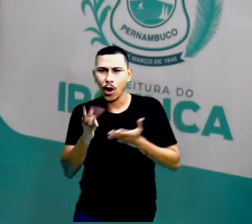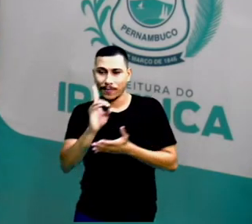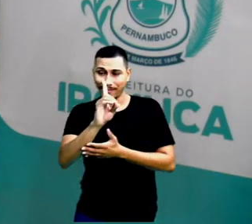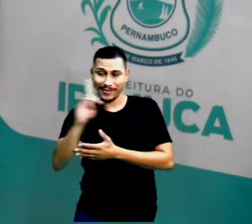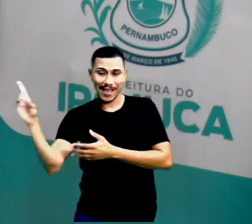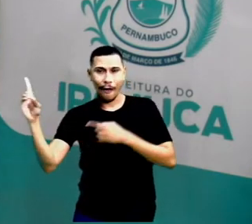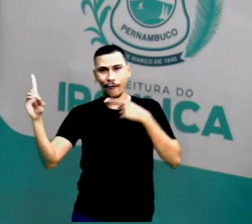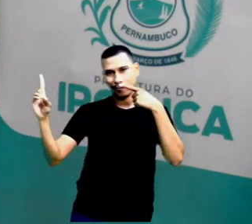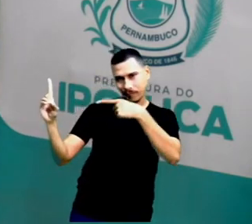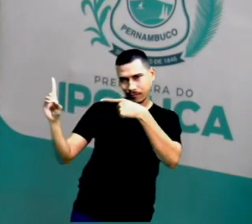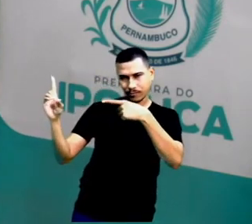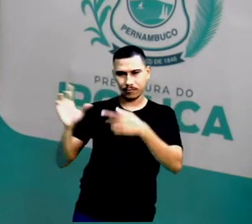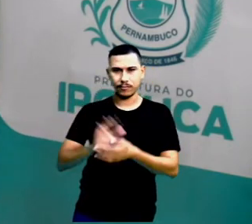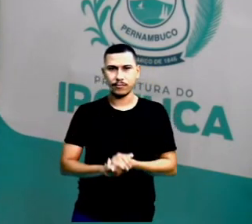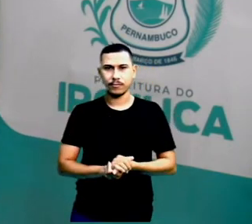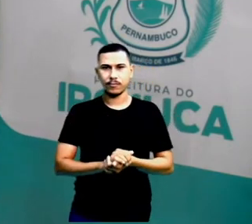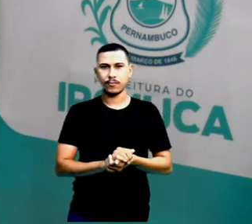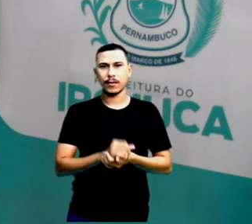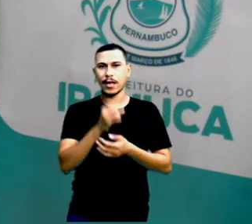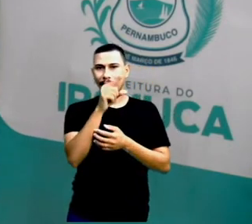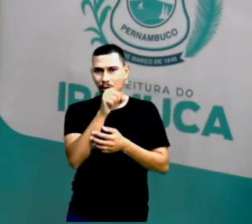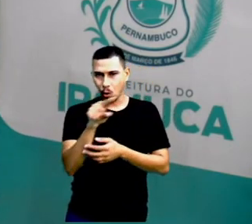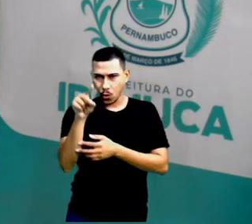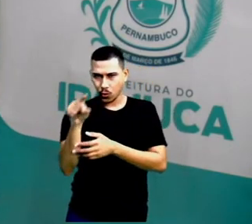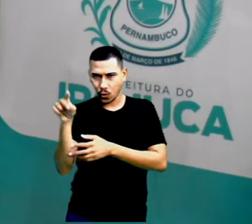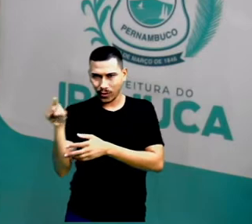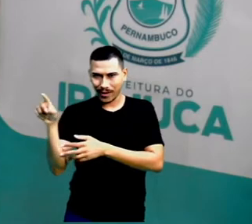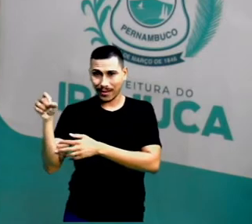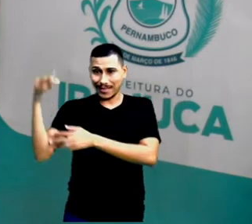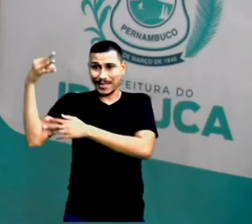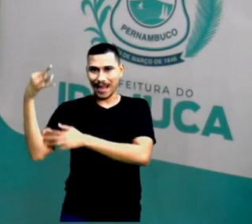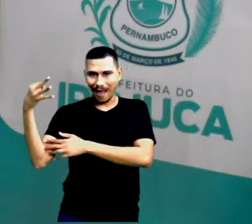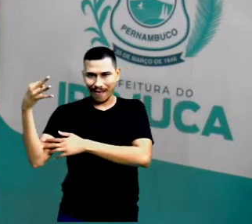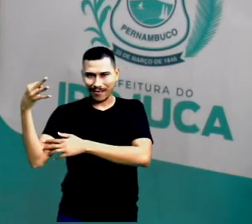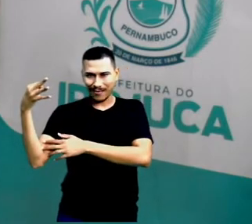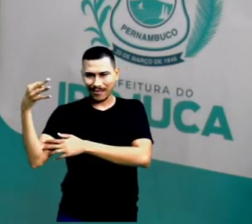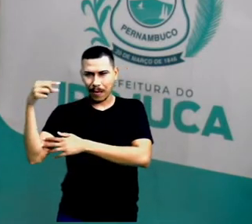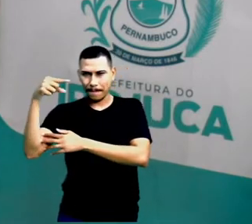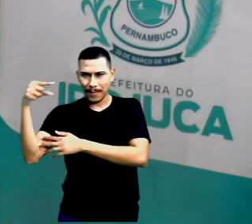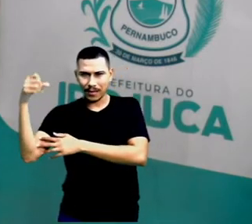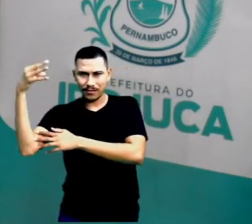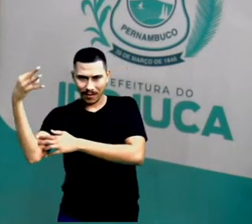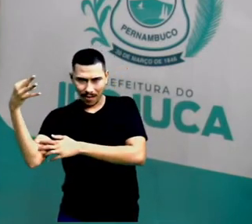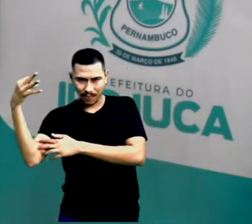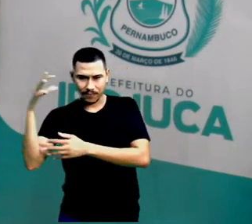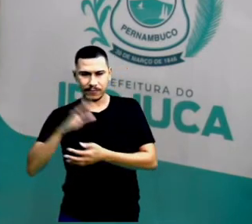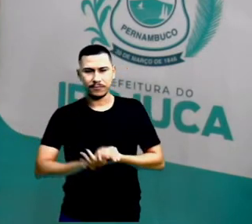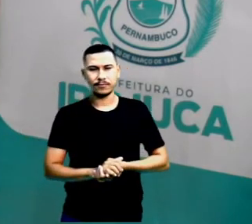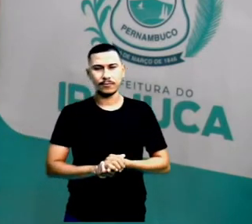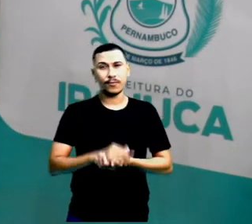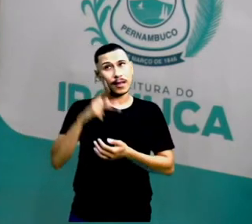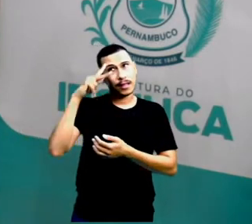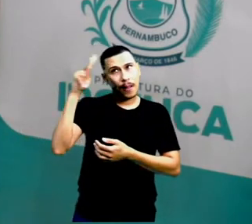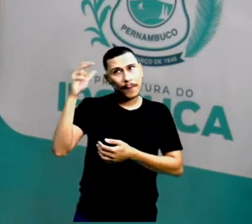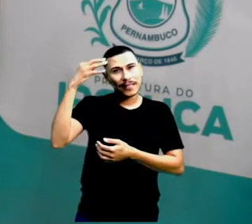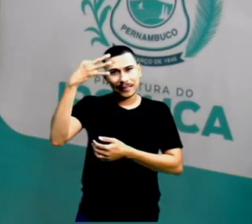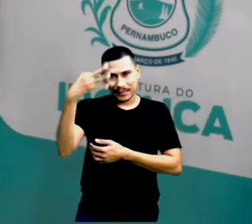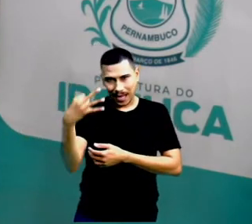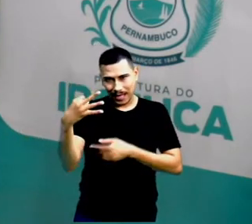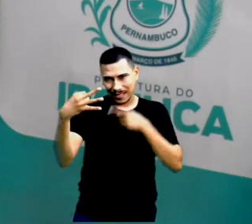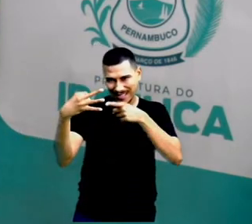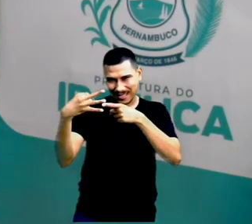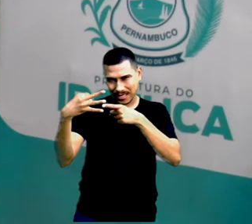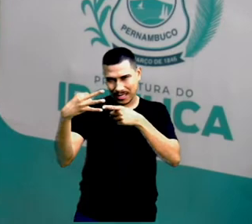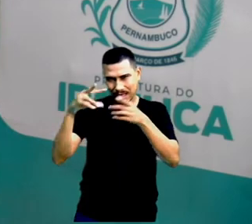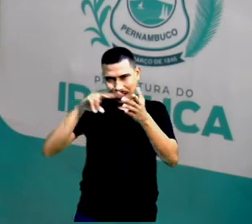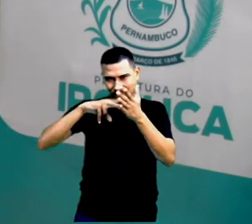direito três casas menos três aqui lembrando que 3 que é